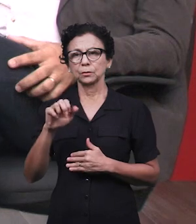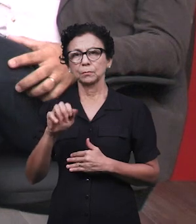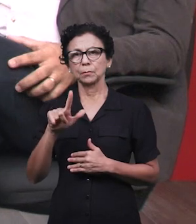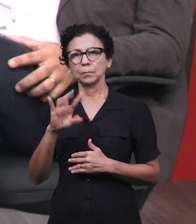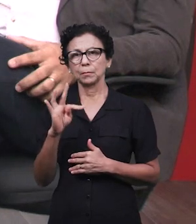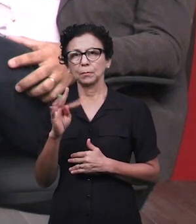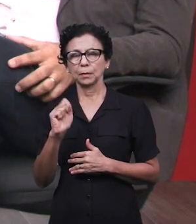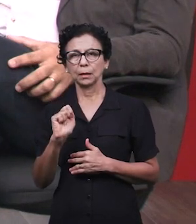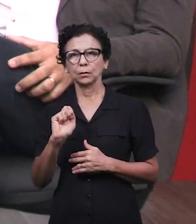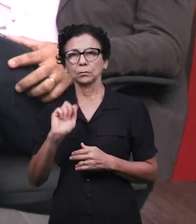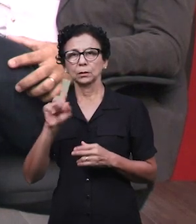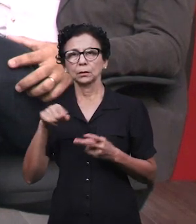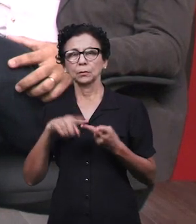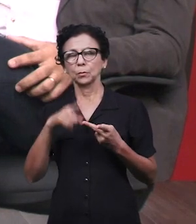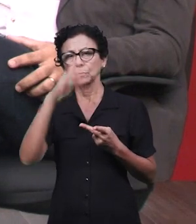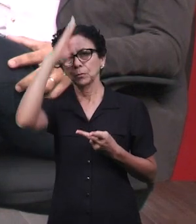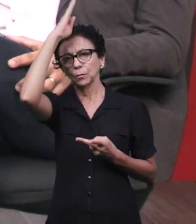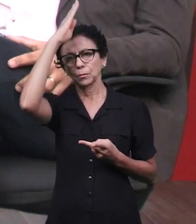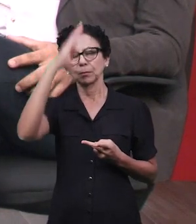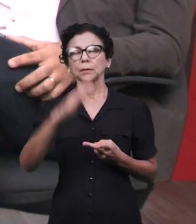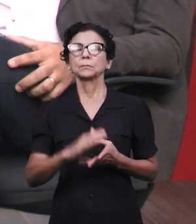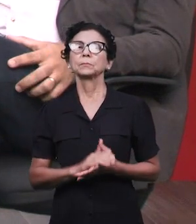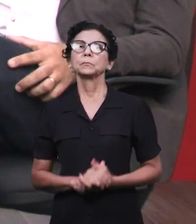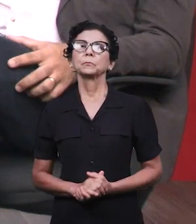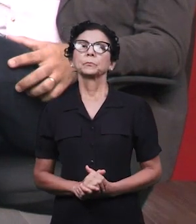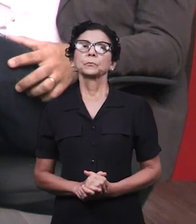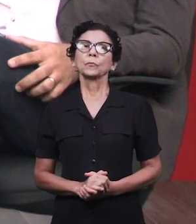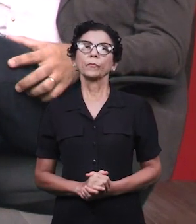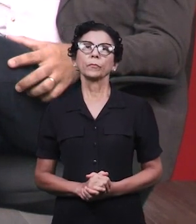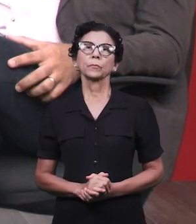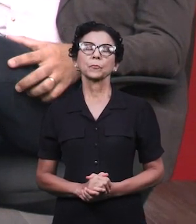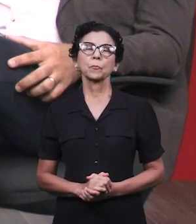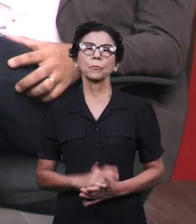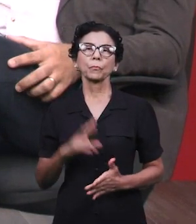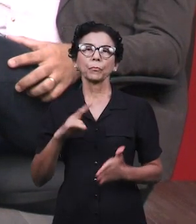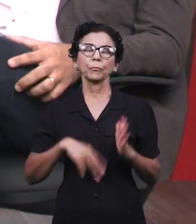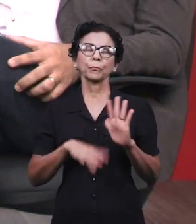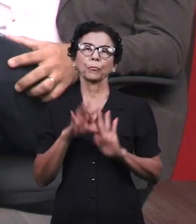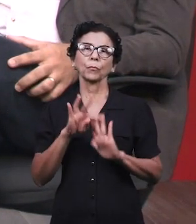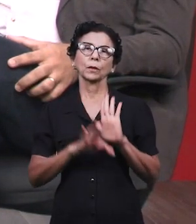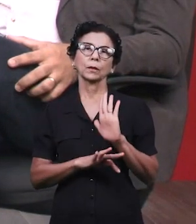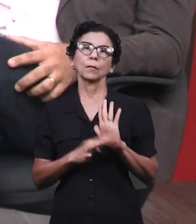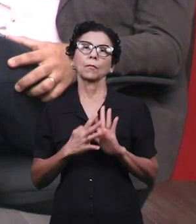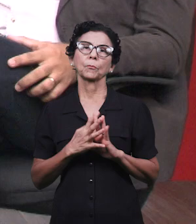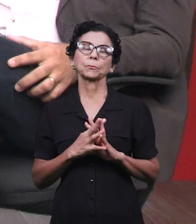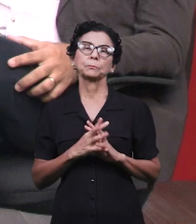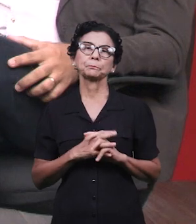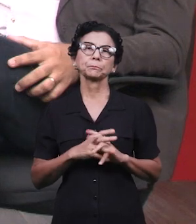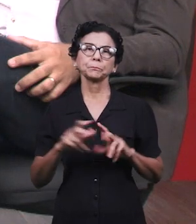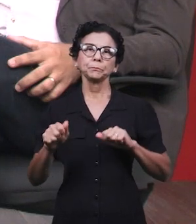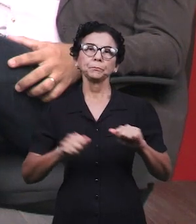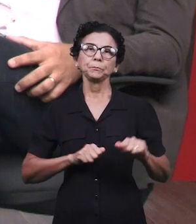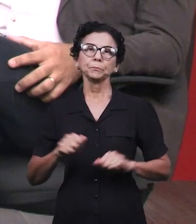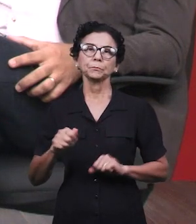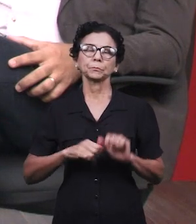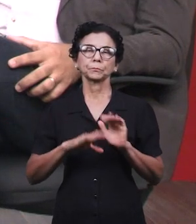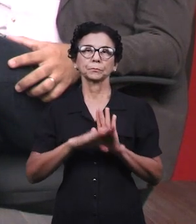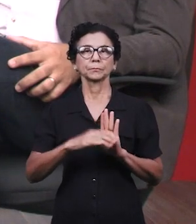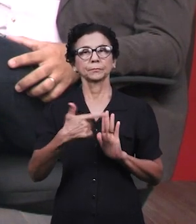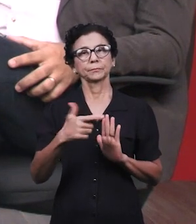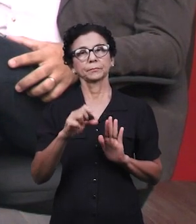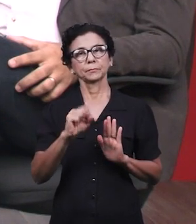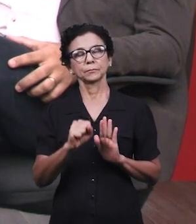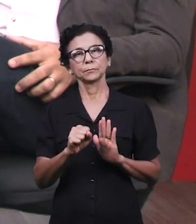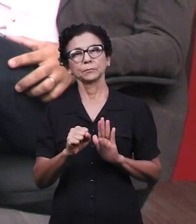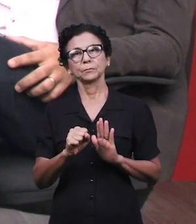vou adiantar um texto que está lá no final, em Atos 28, 26, diz assim, quando ele